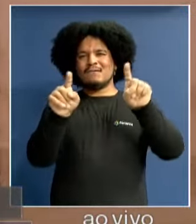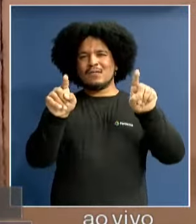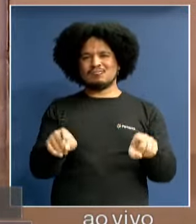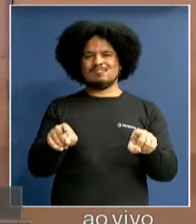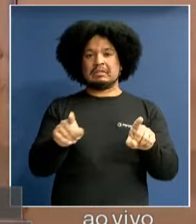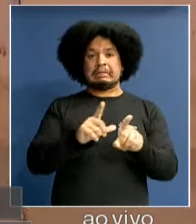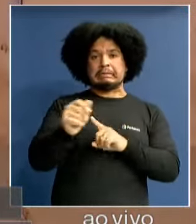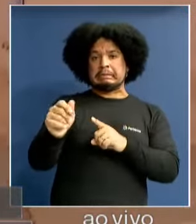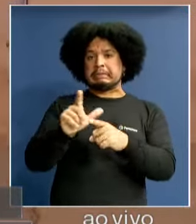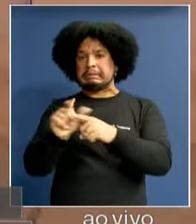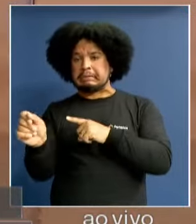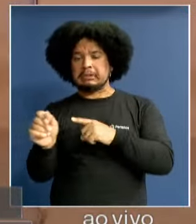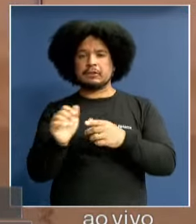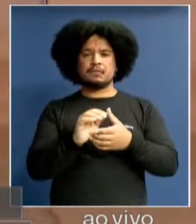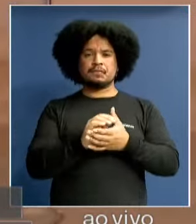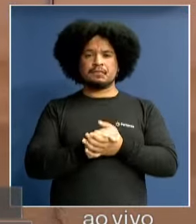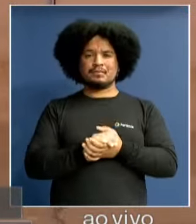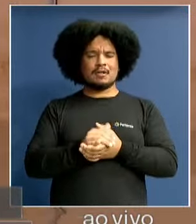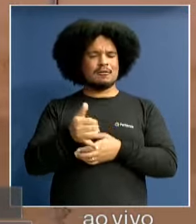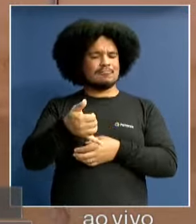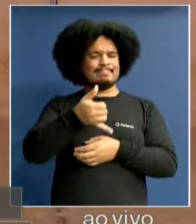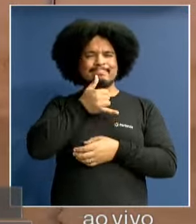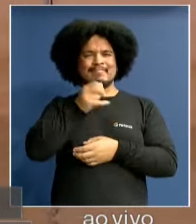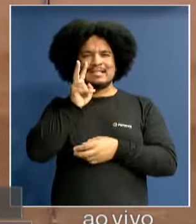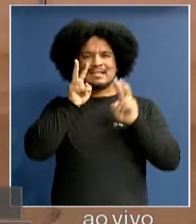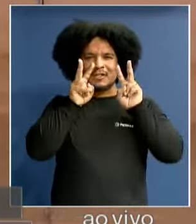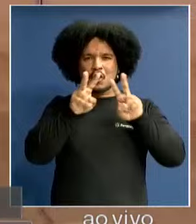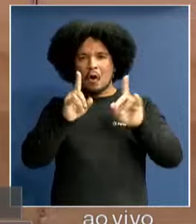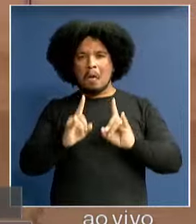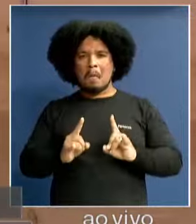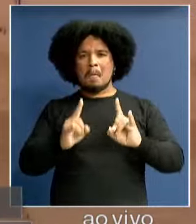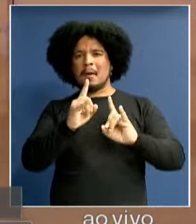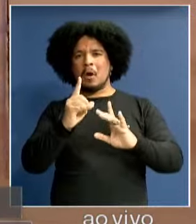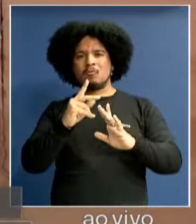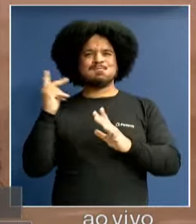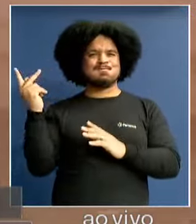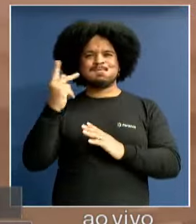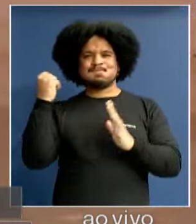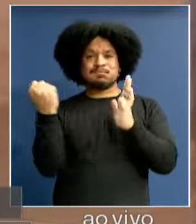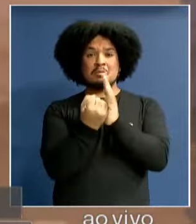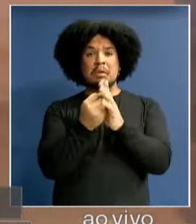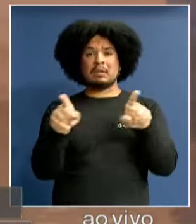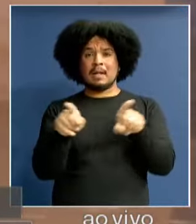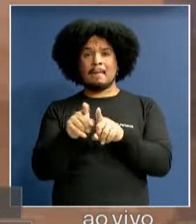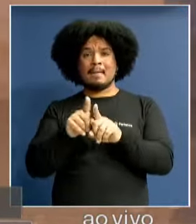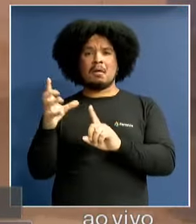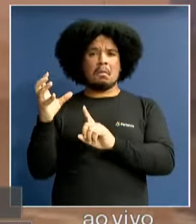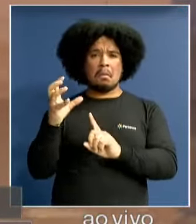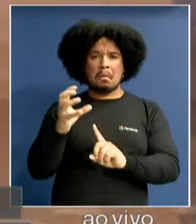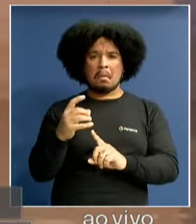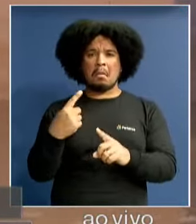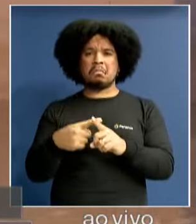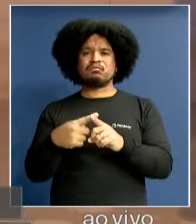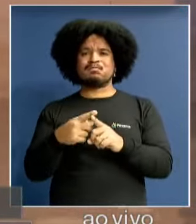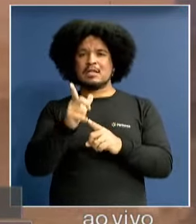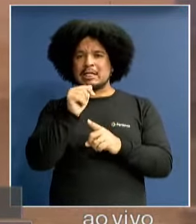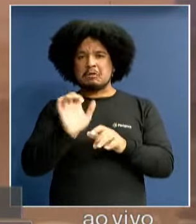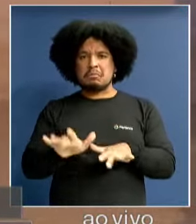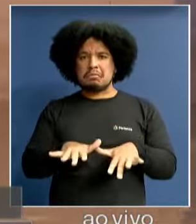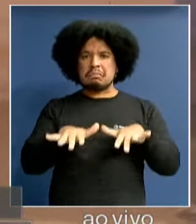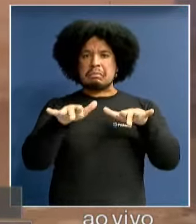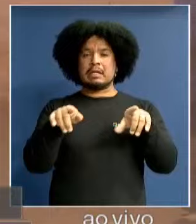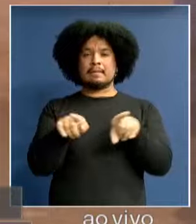né? É triste ver, né? Um prédio histórico como esse aí também sendo atingido pela cheia. E